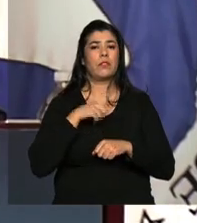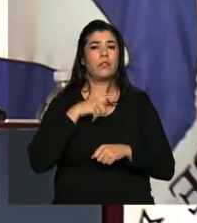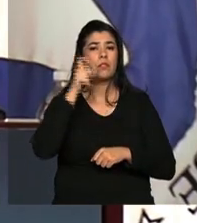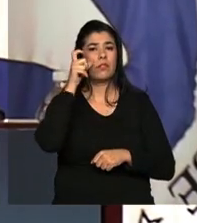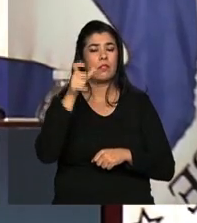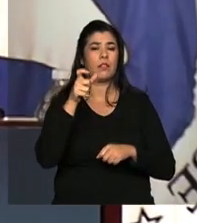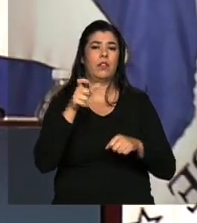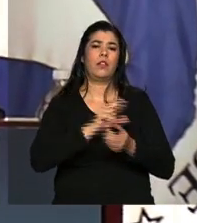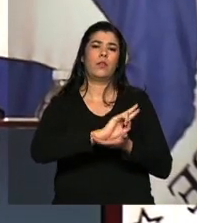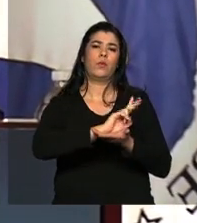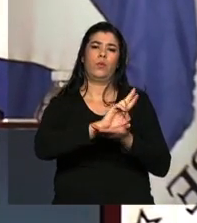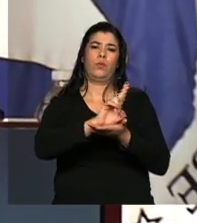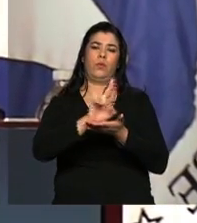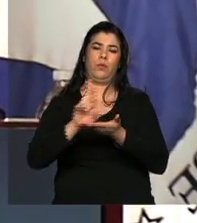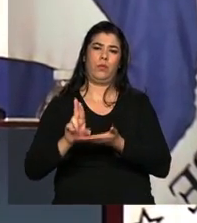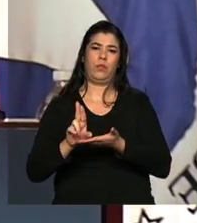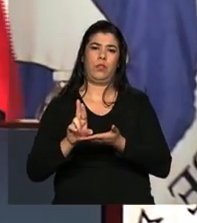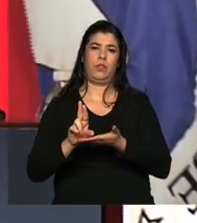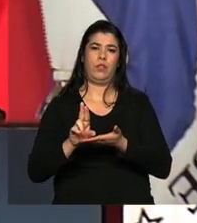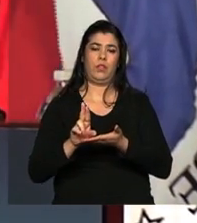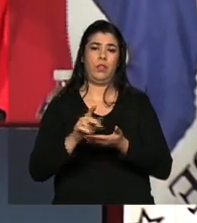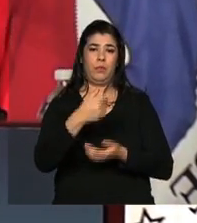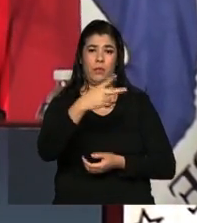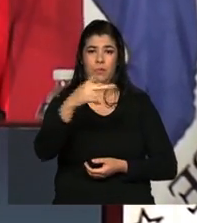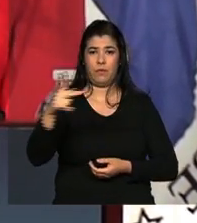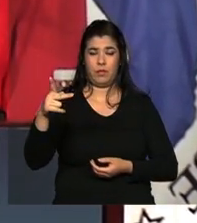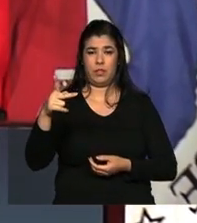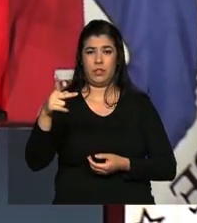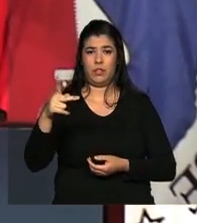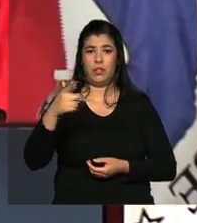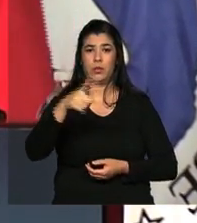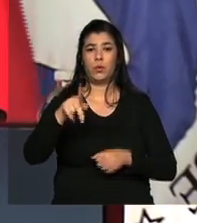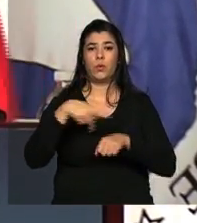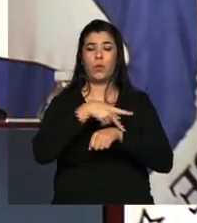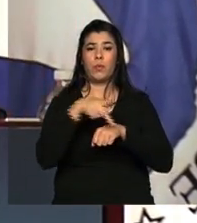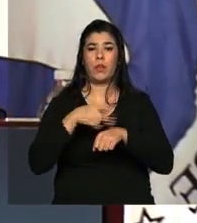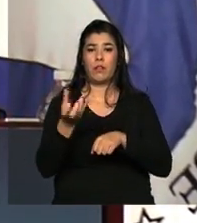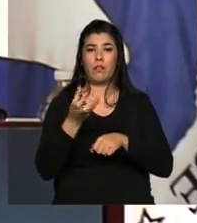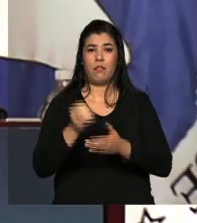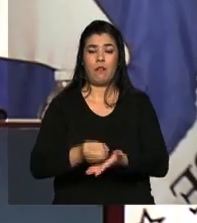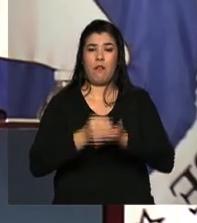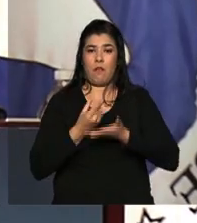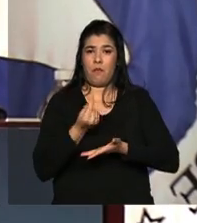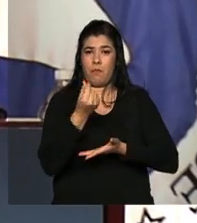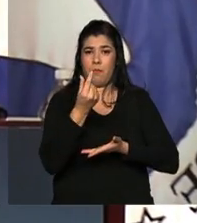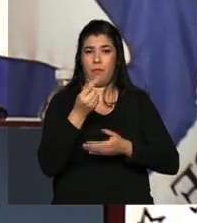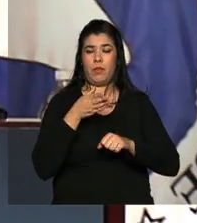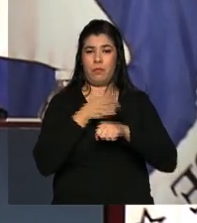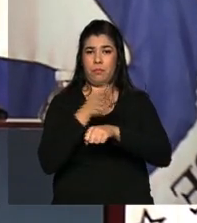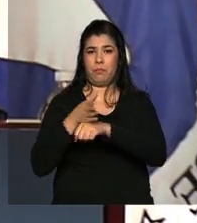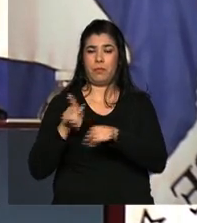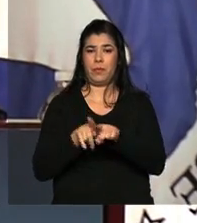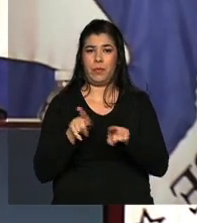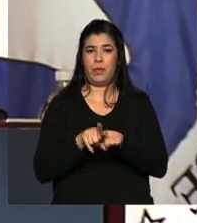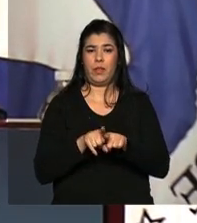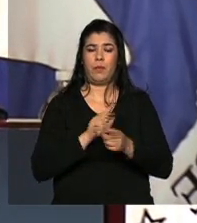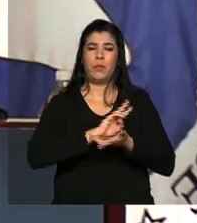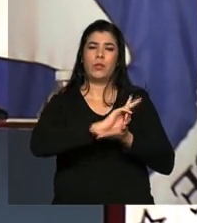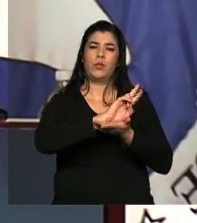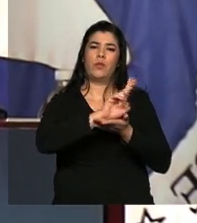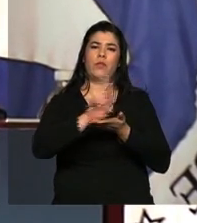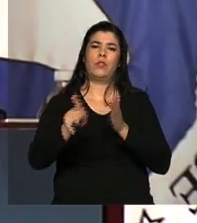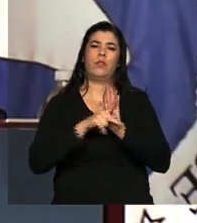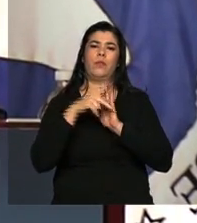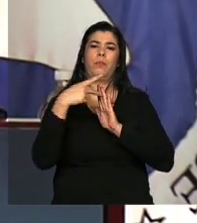e a diversidade dos investidores estrangeiros, assim como a diversidade das nossas